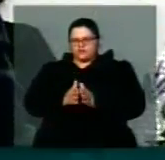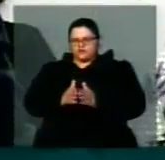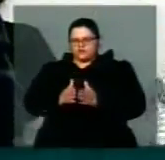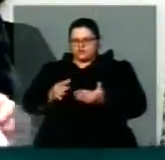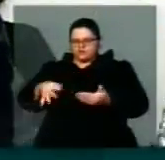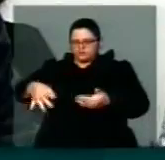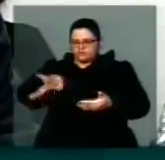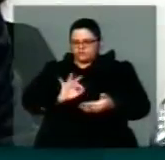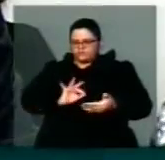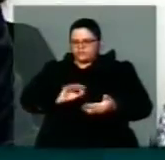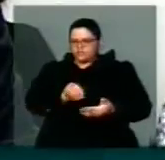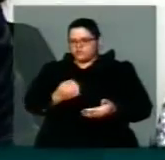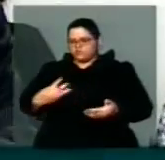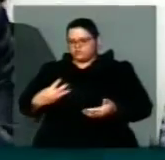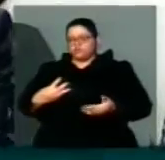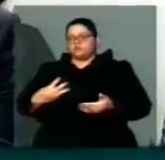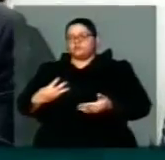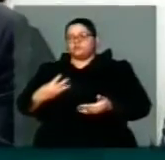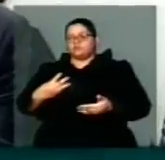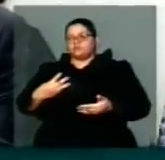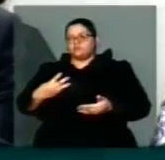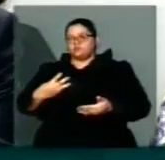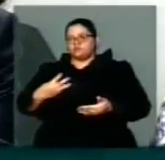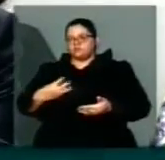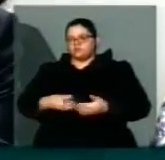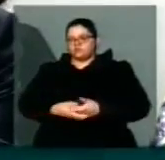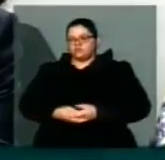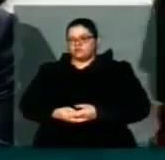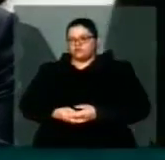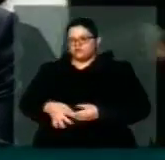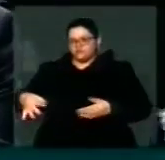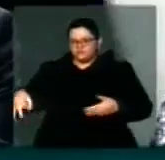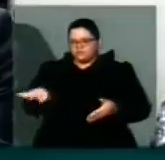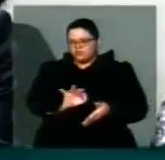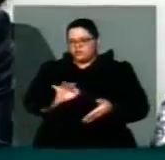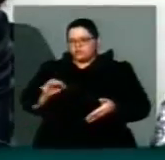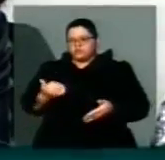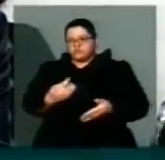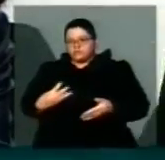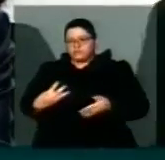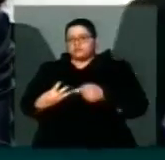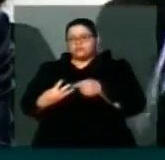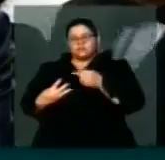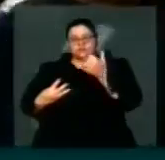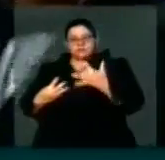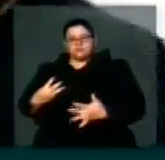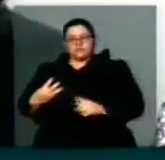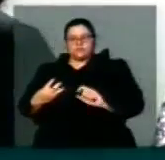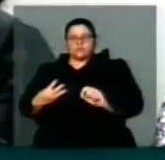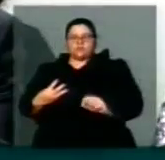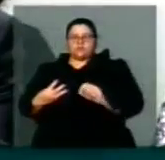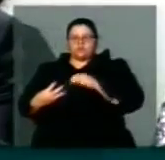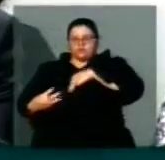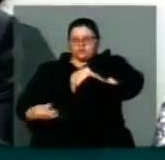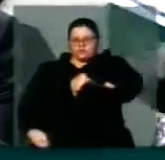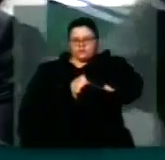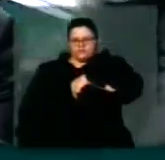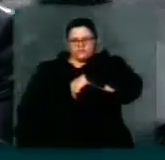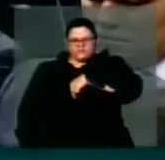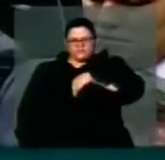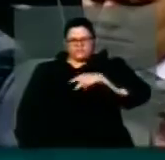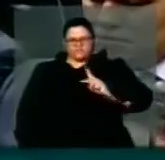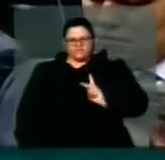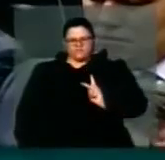A autoridade do Ministério Público, que eu quero deixar claro aqui, e eu vou falar sobre isso, que o Ministério Público escolheu a